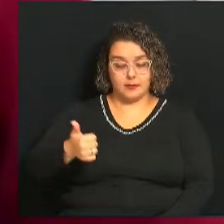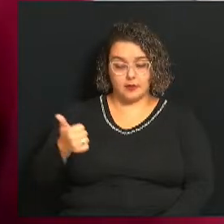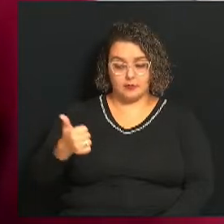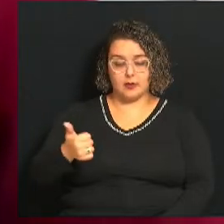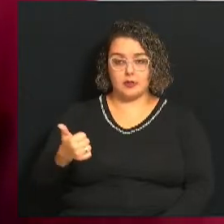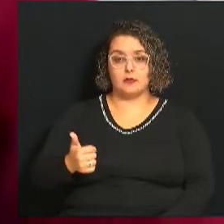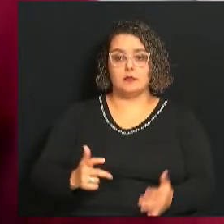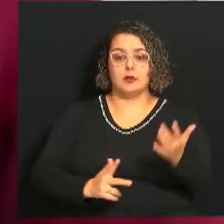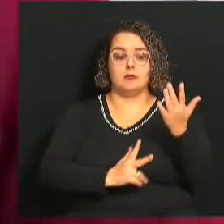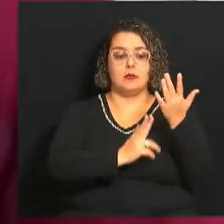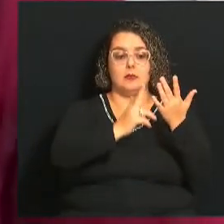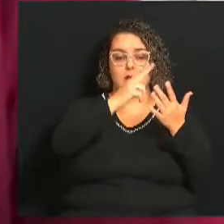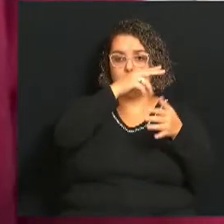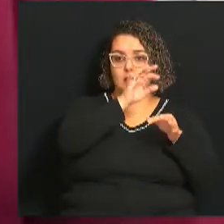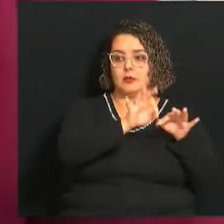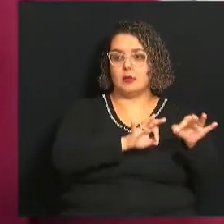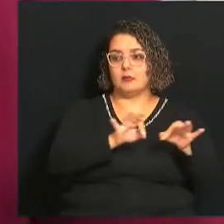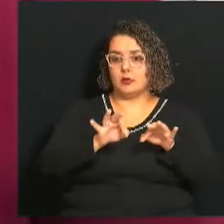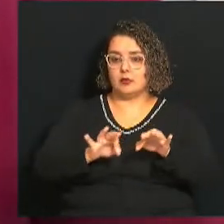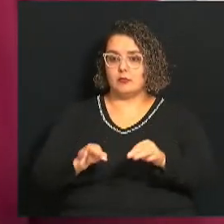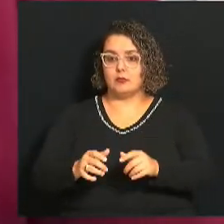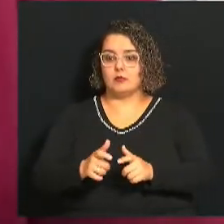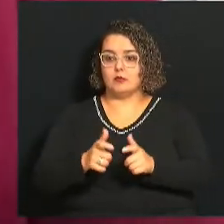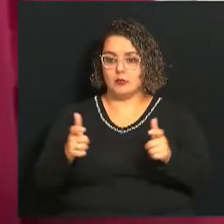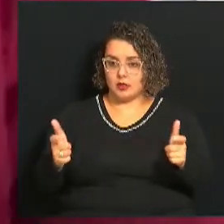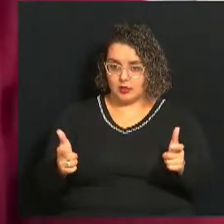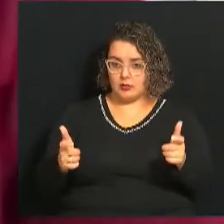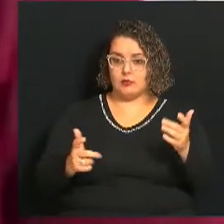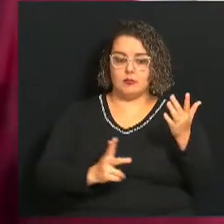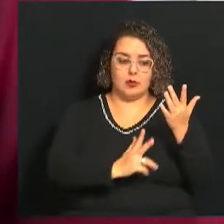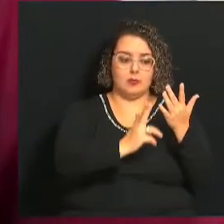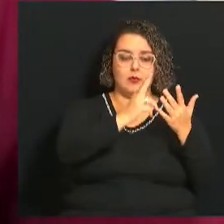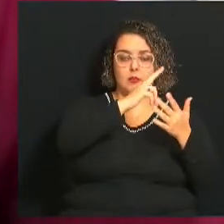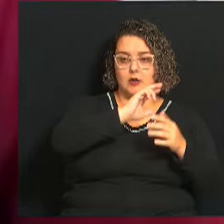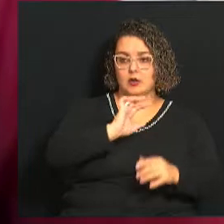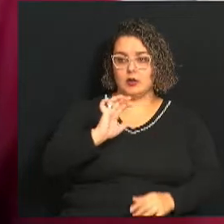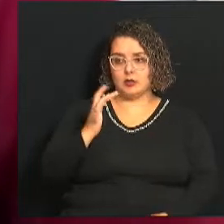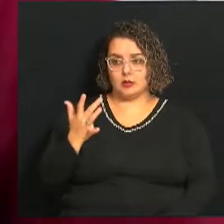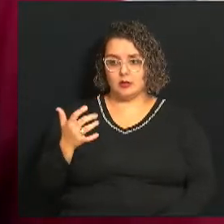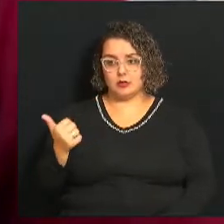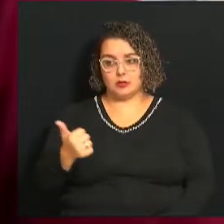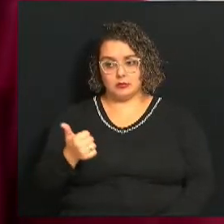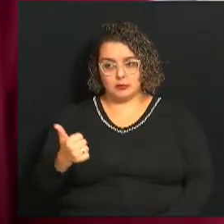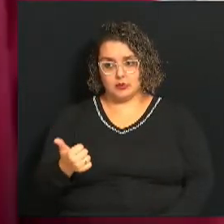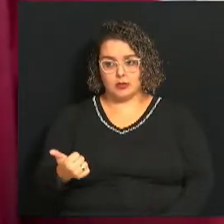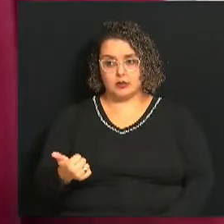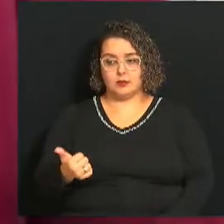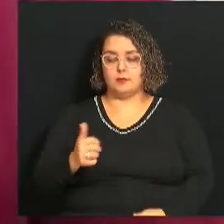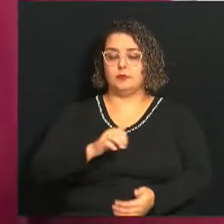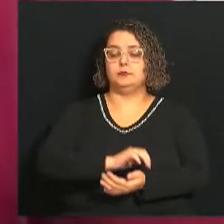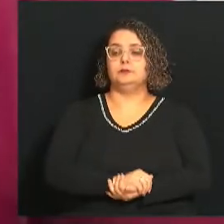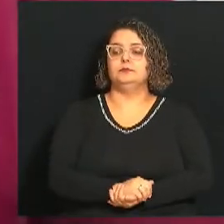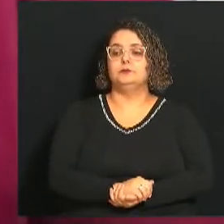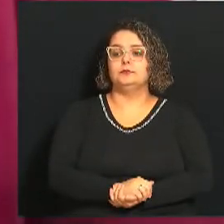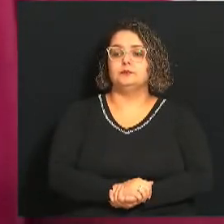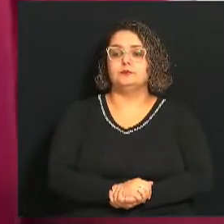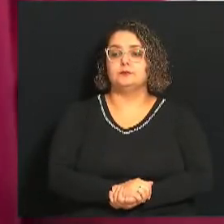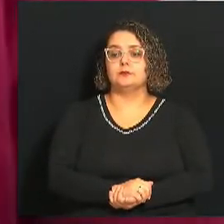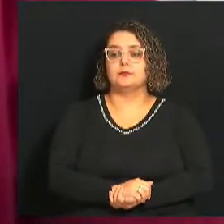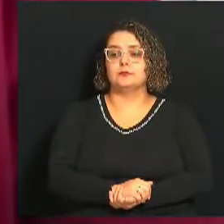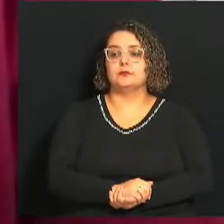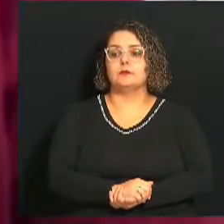podas planejadas, né? A maior das nossas podas acontece na rede primária, por conta da rede primária, nós temos um